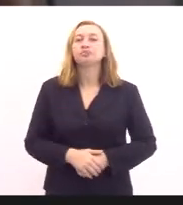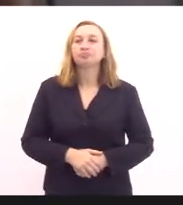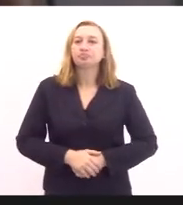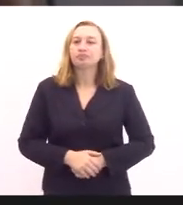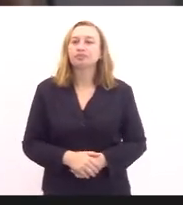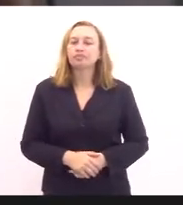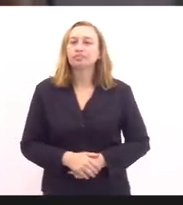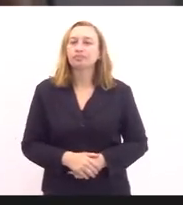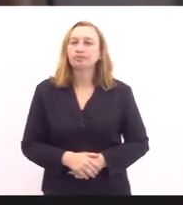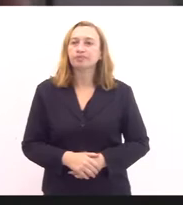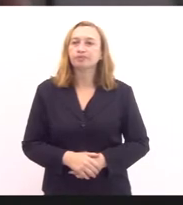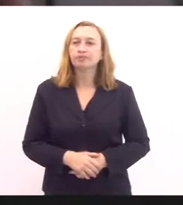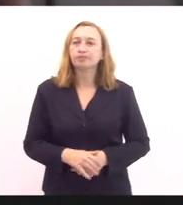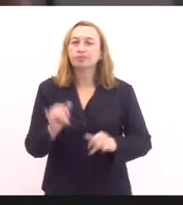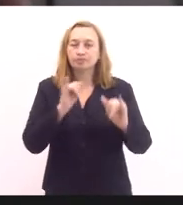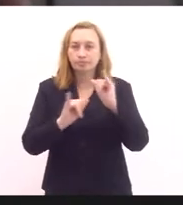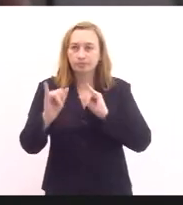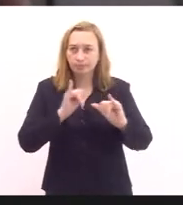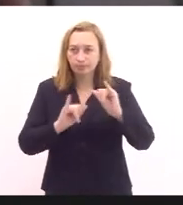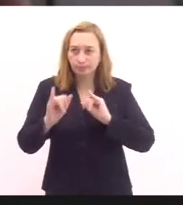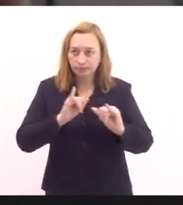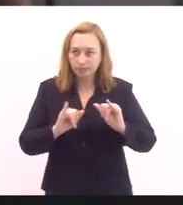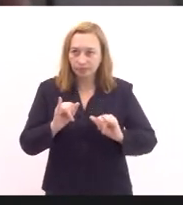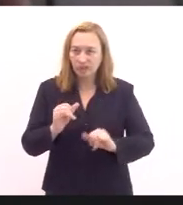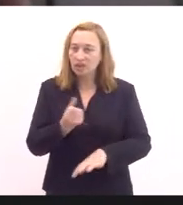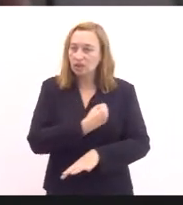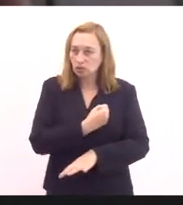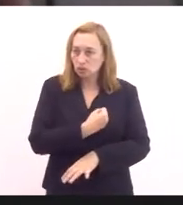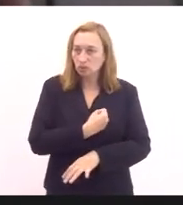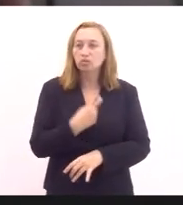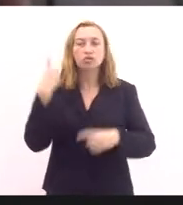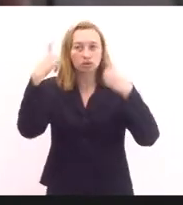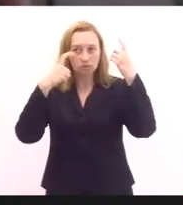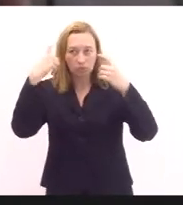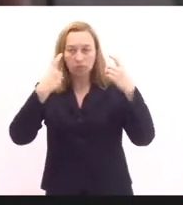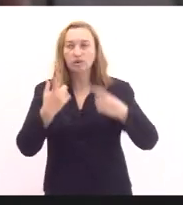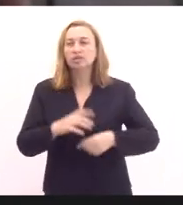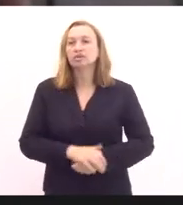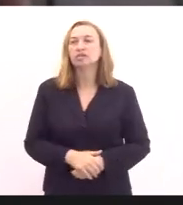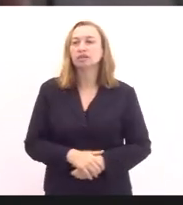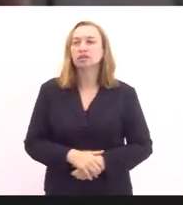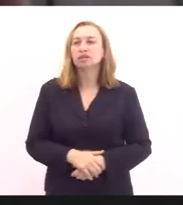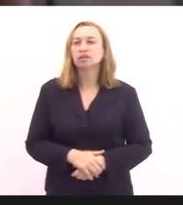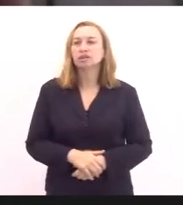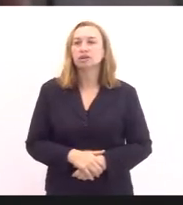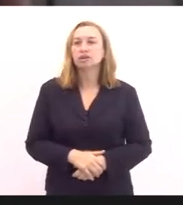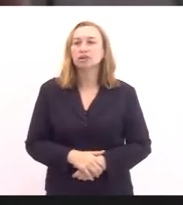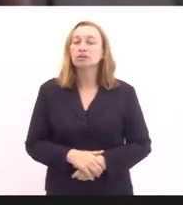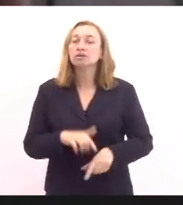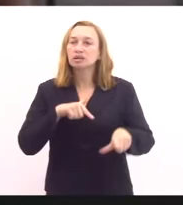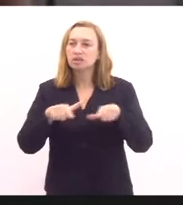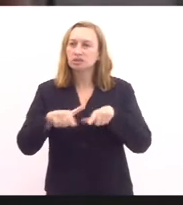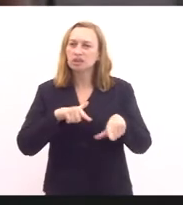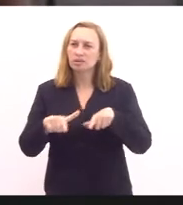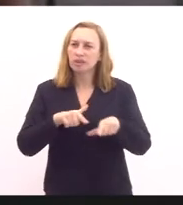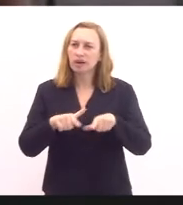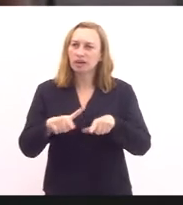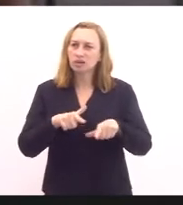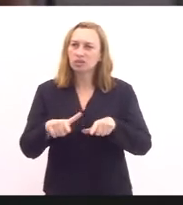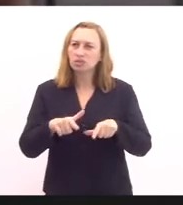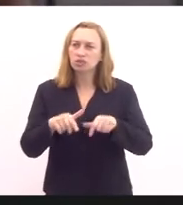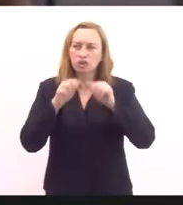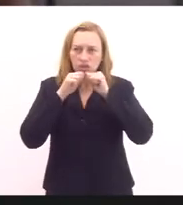é divulgando esses dados realmente muito preocupantes além desse trabalho de